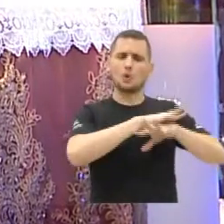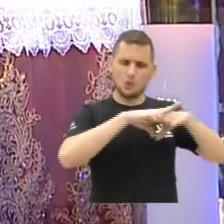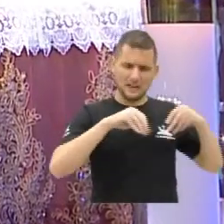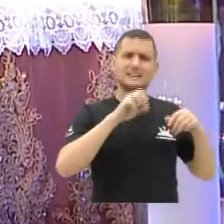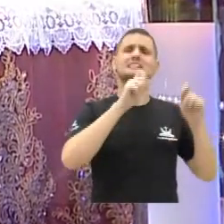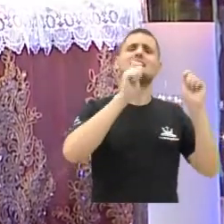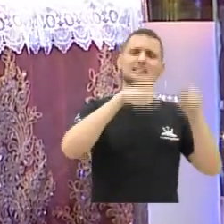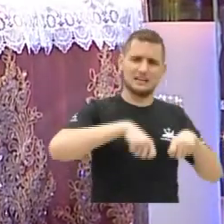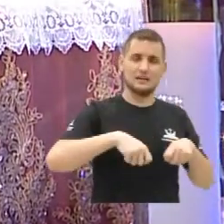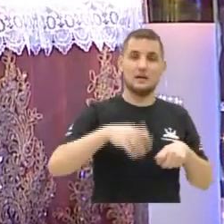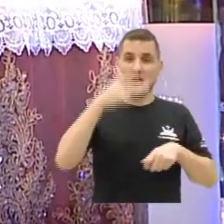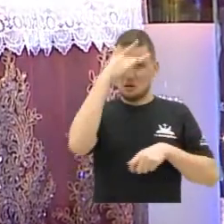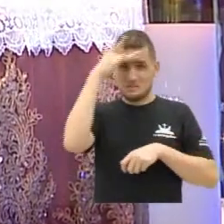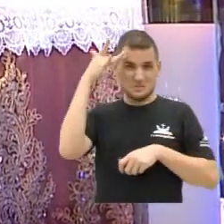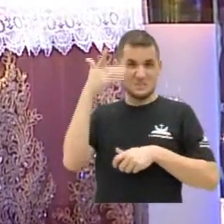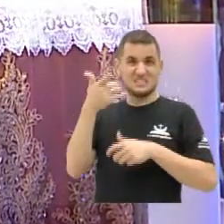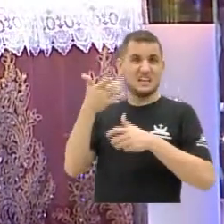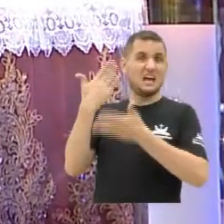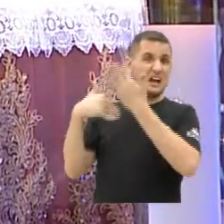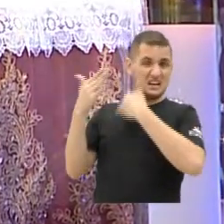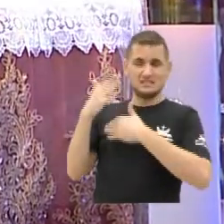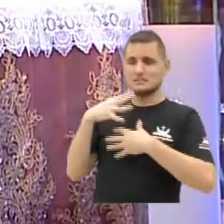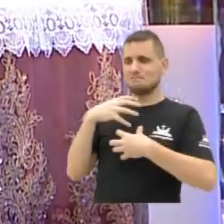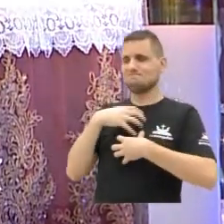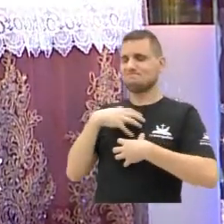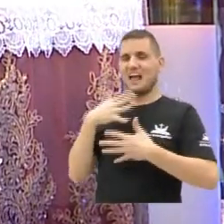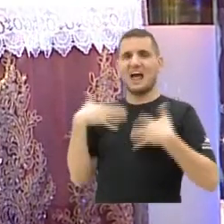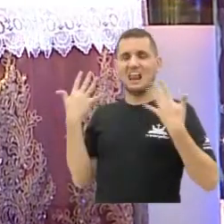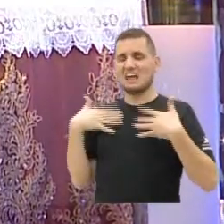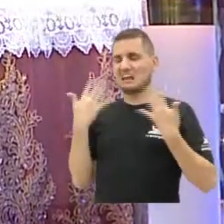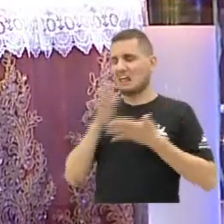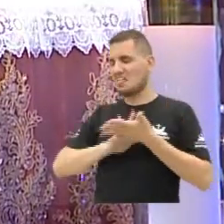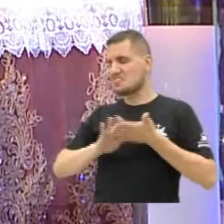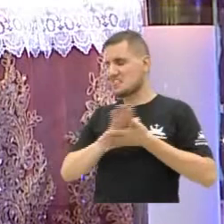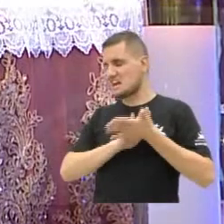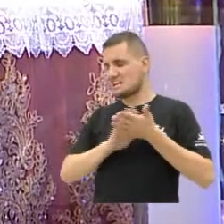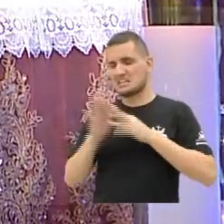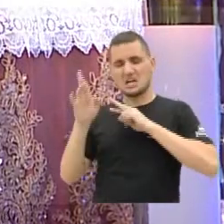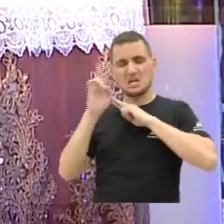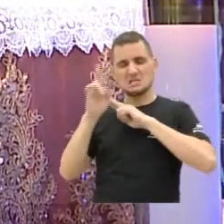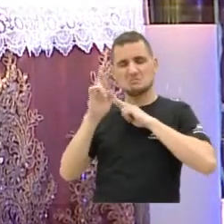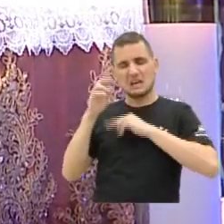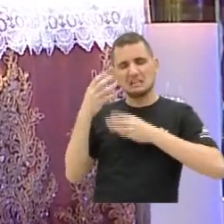Pessoas que não tinham mais alegria, pessoas que não tinham mais esperança,